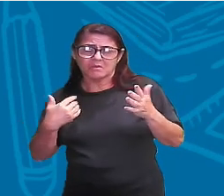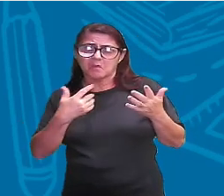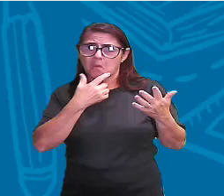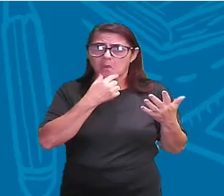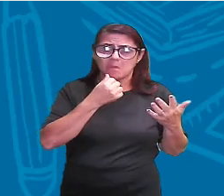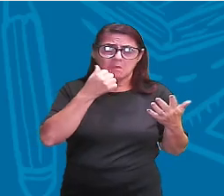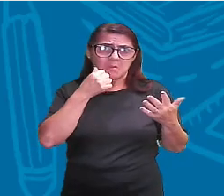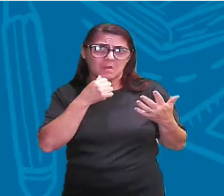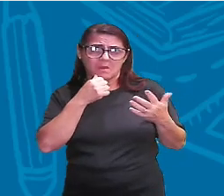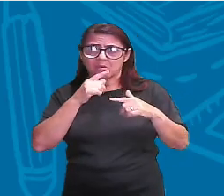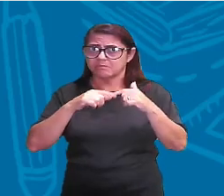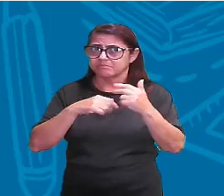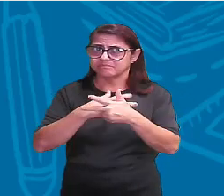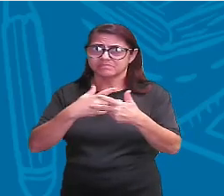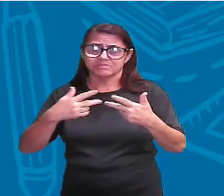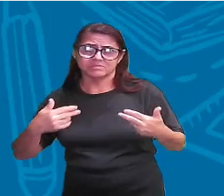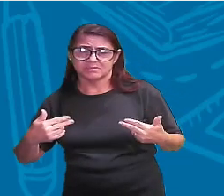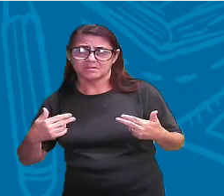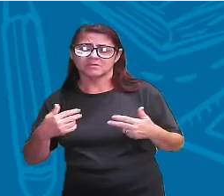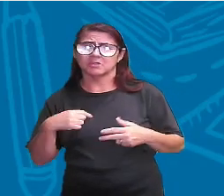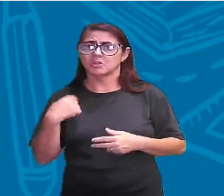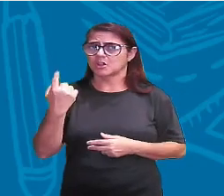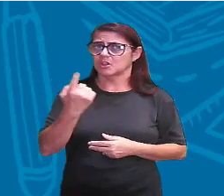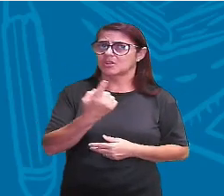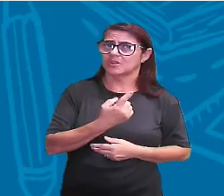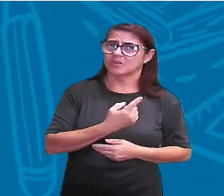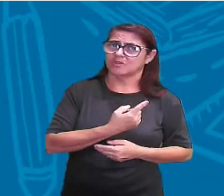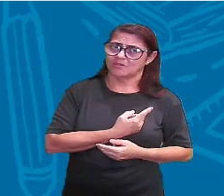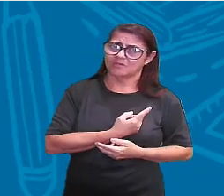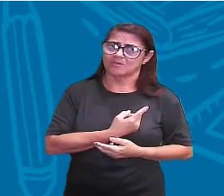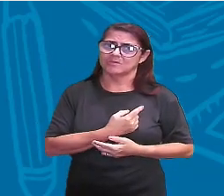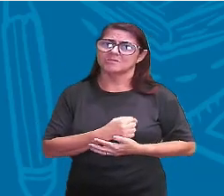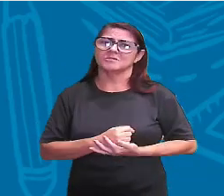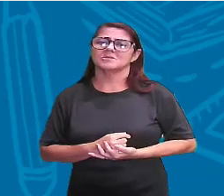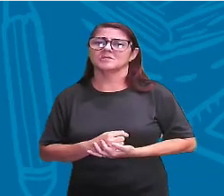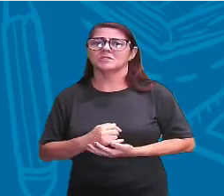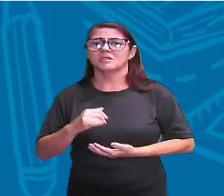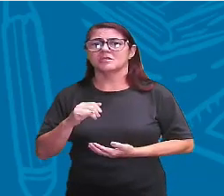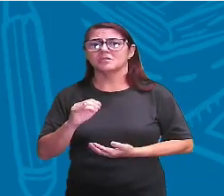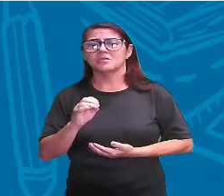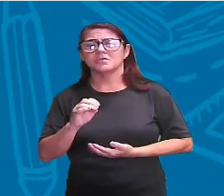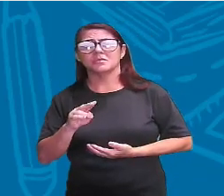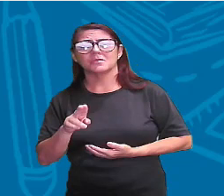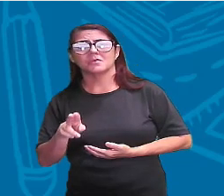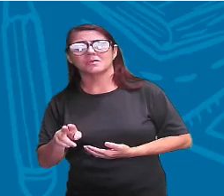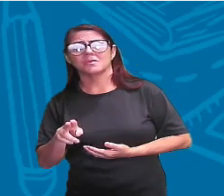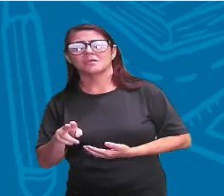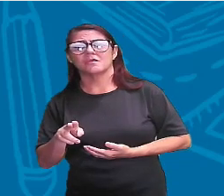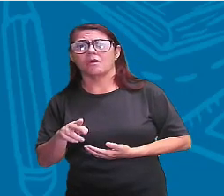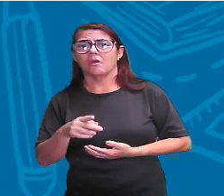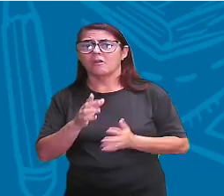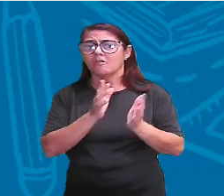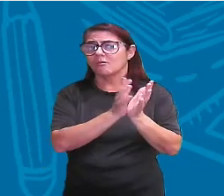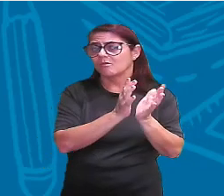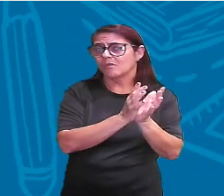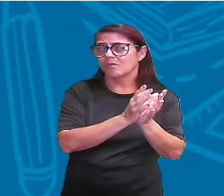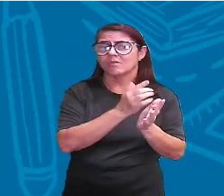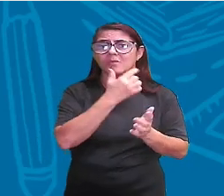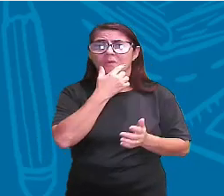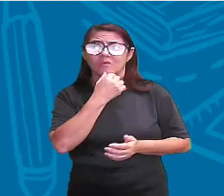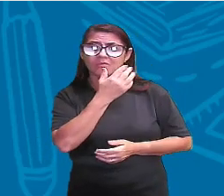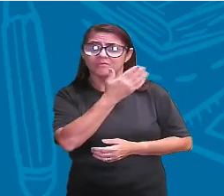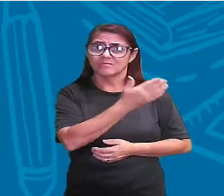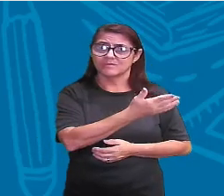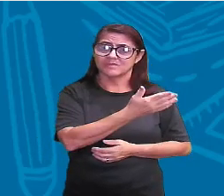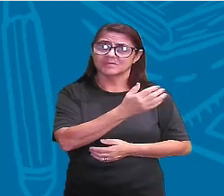certo? We, que somos nós. You, que pode ser você ou vocês, mas também